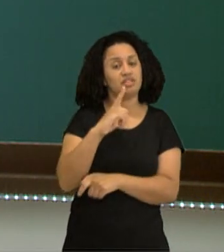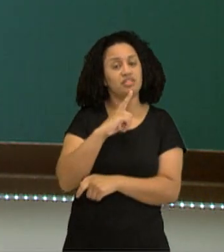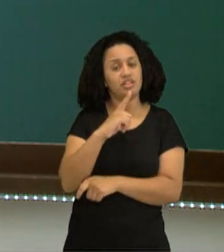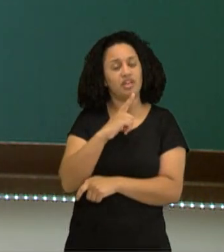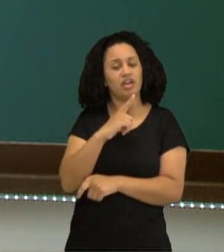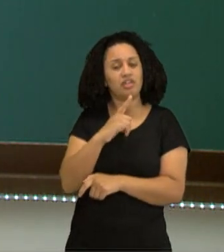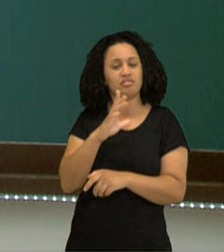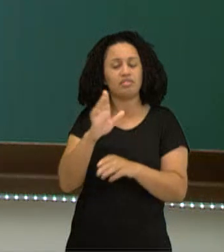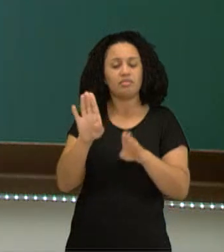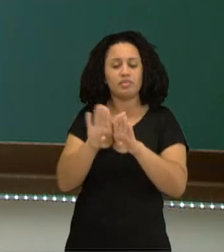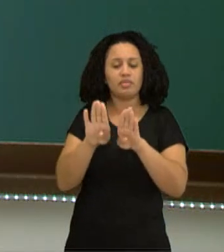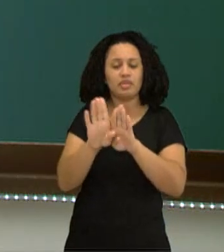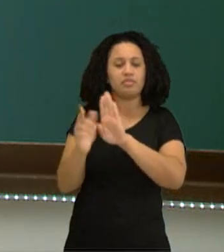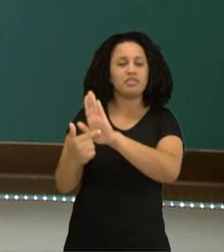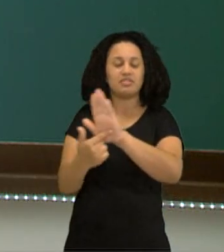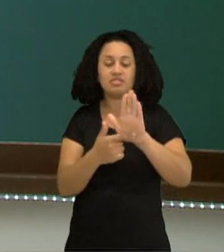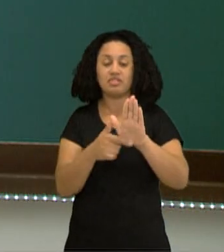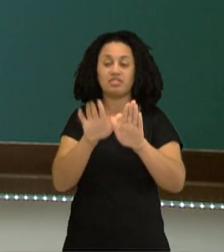também